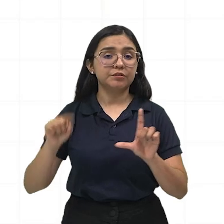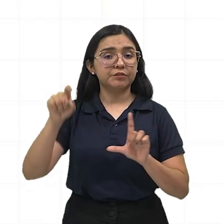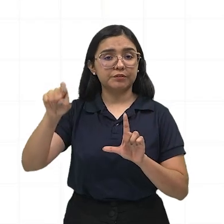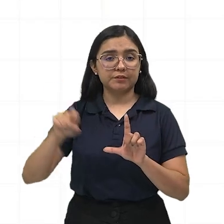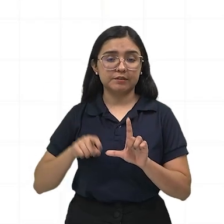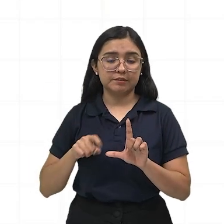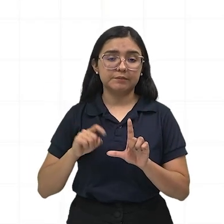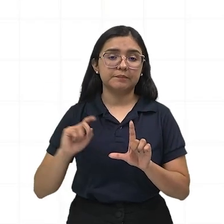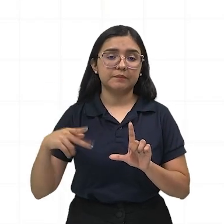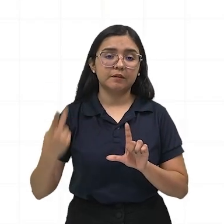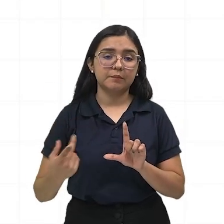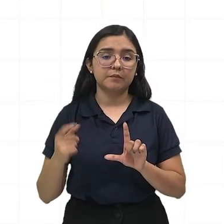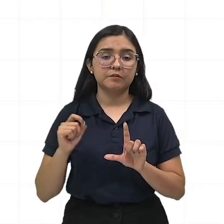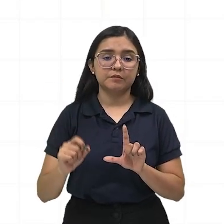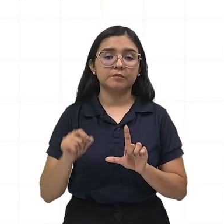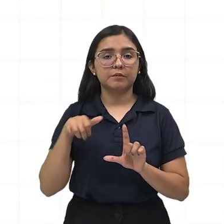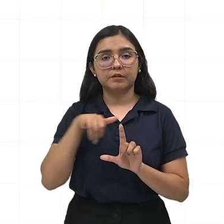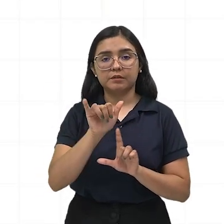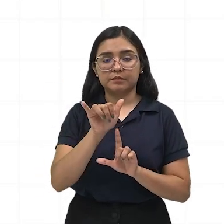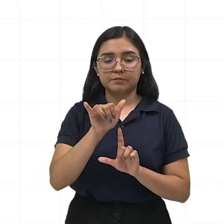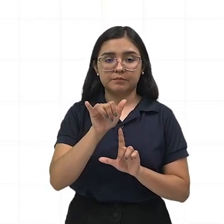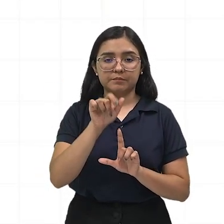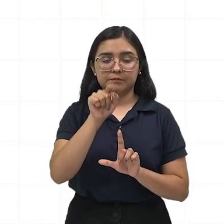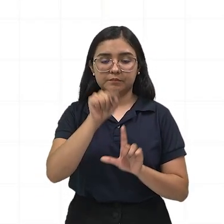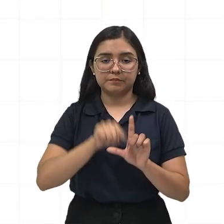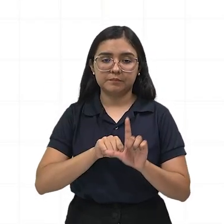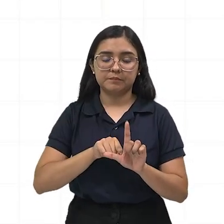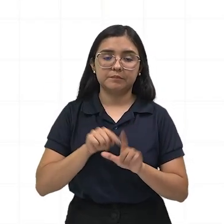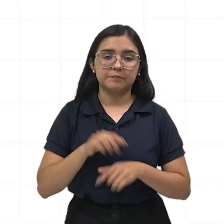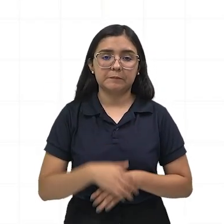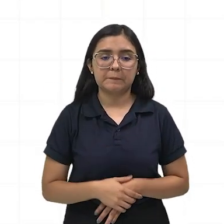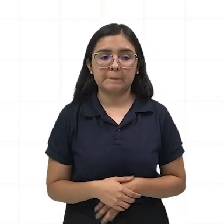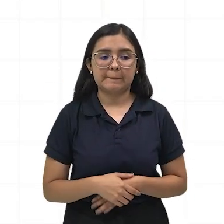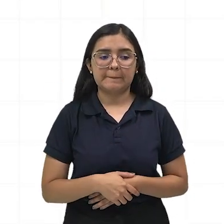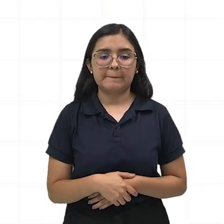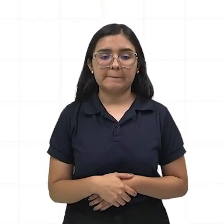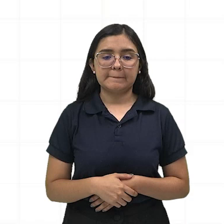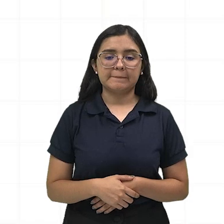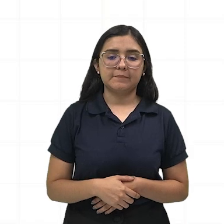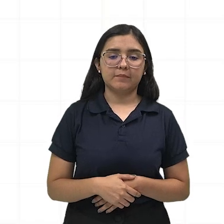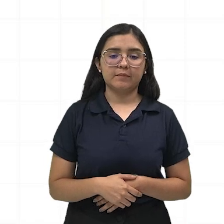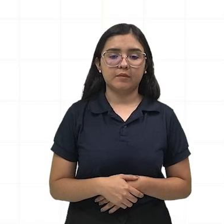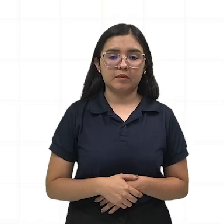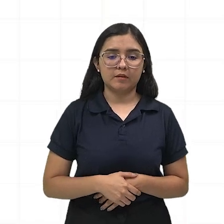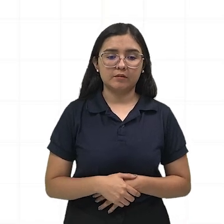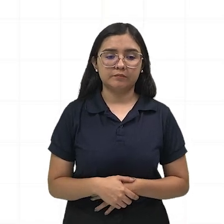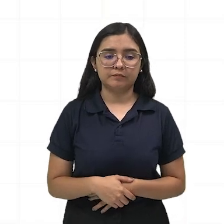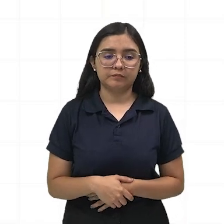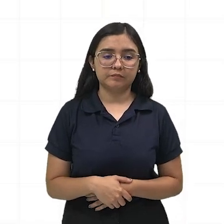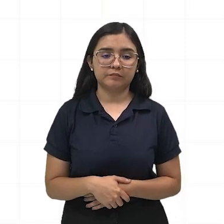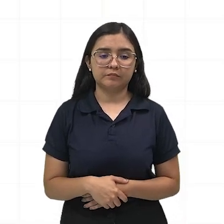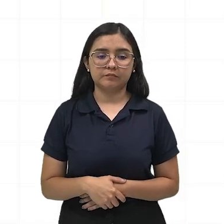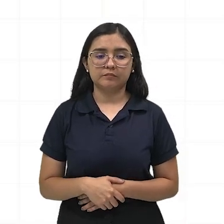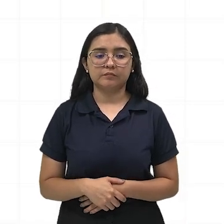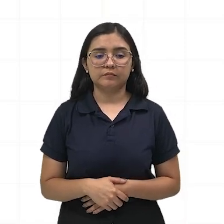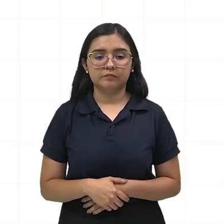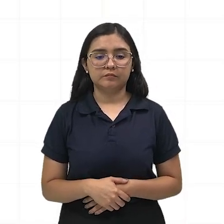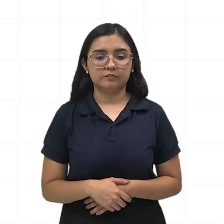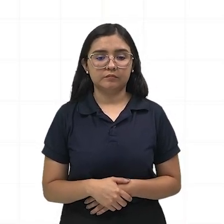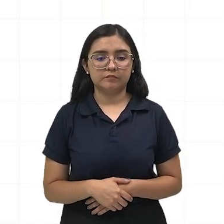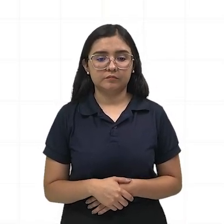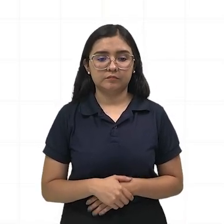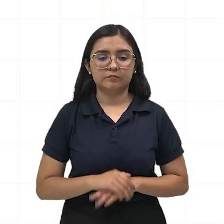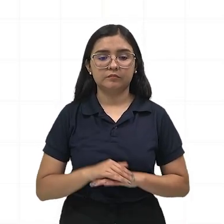X e em relação ao eixo vertical Y. Ao conservar as formas, ou